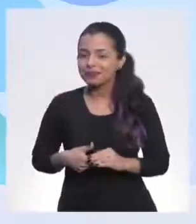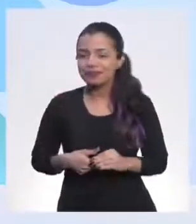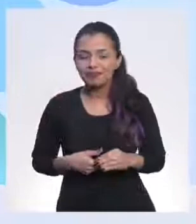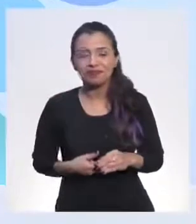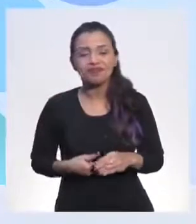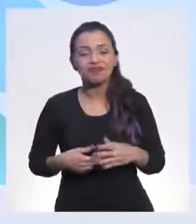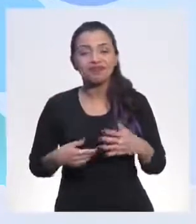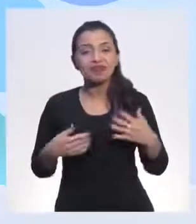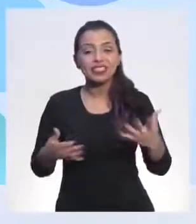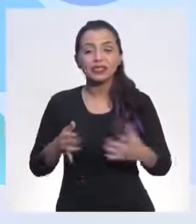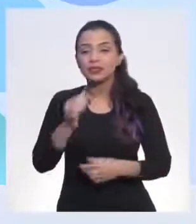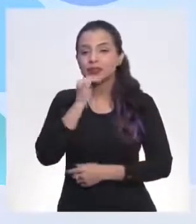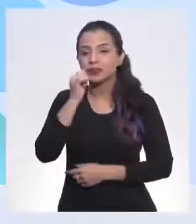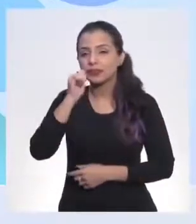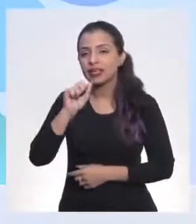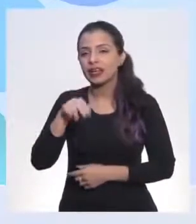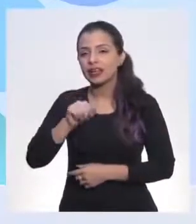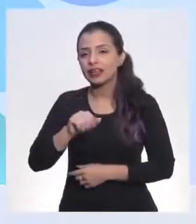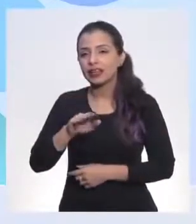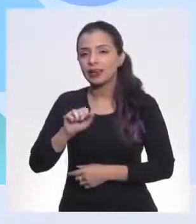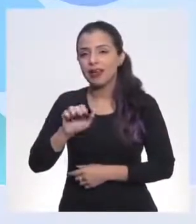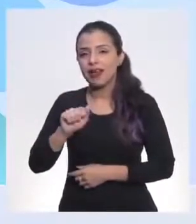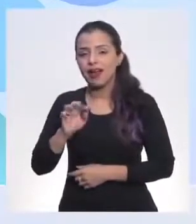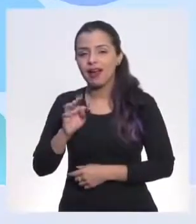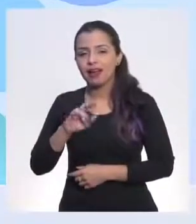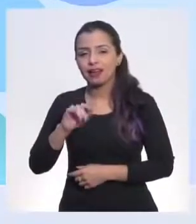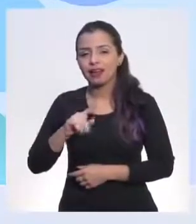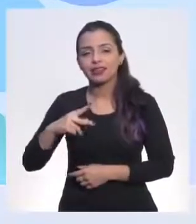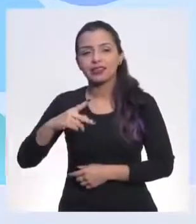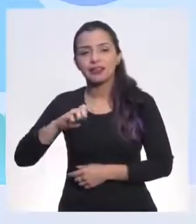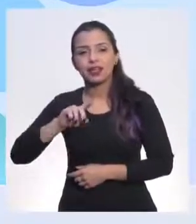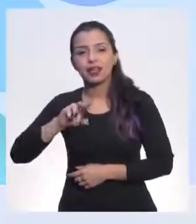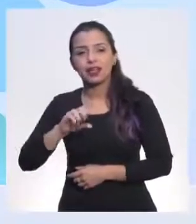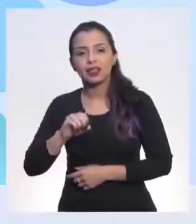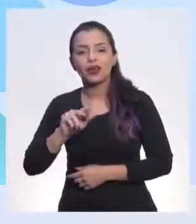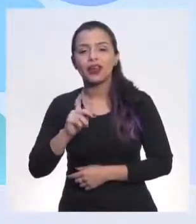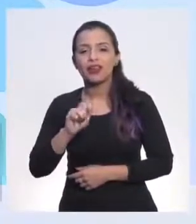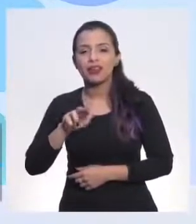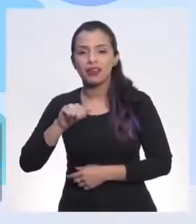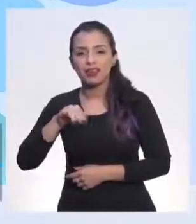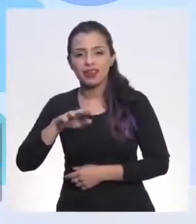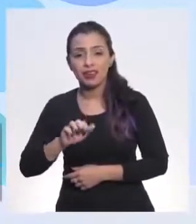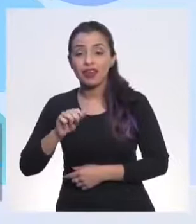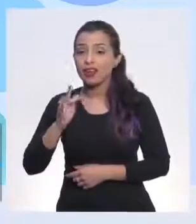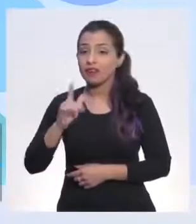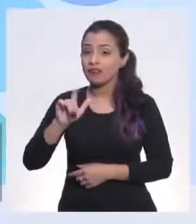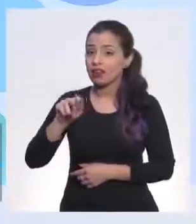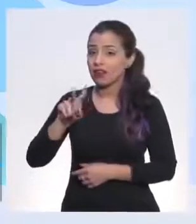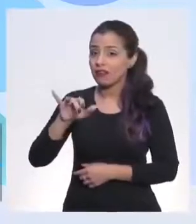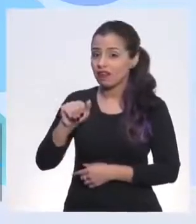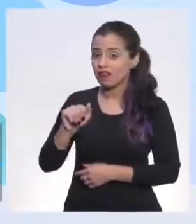por exemplo, Ana Beatriz, Pedro Henrique, a Flávia, o Paulo Abner,